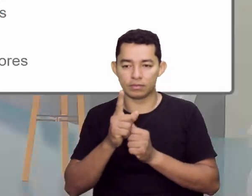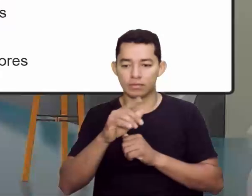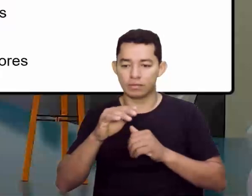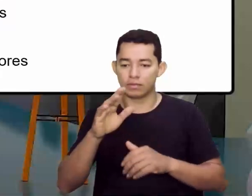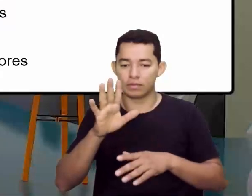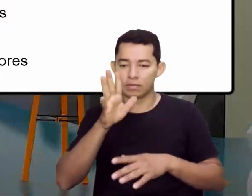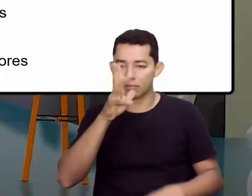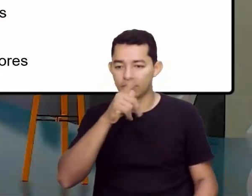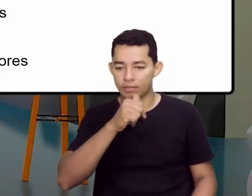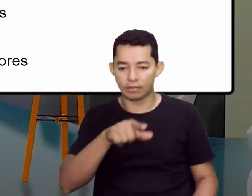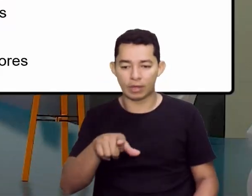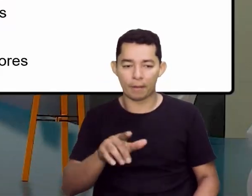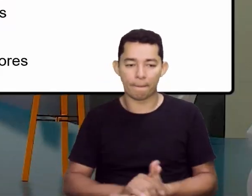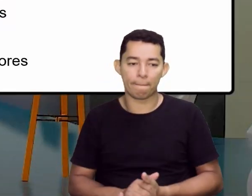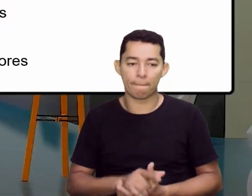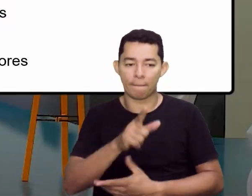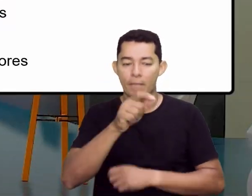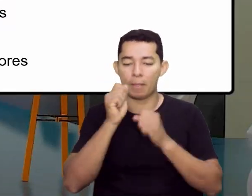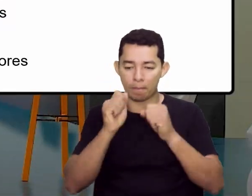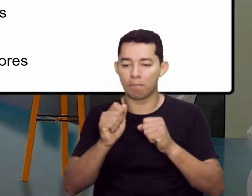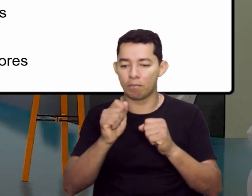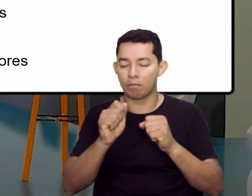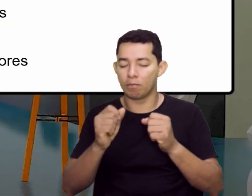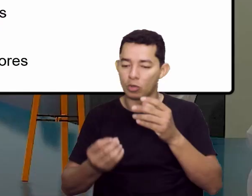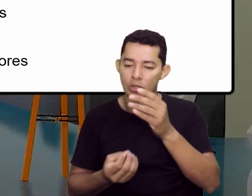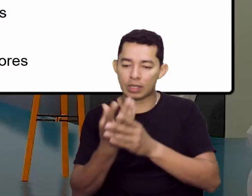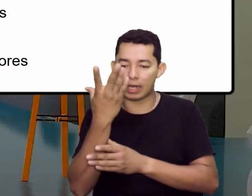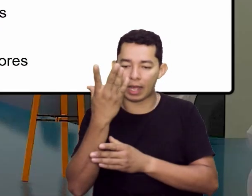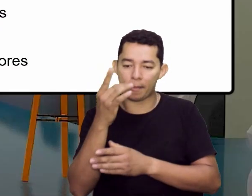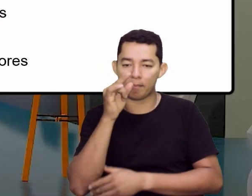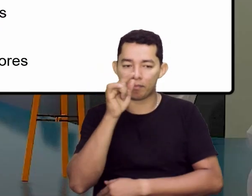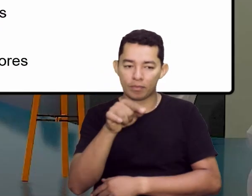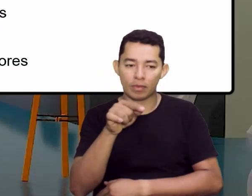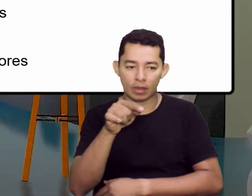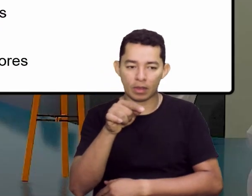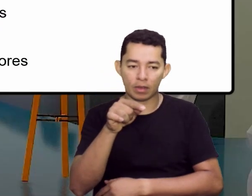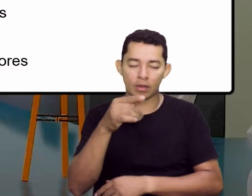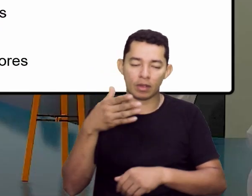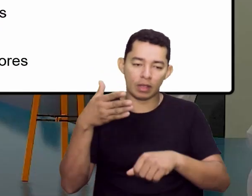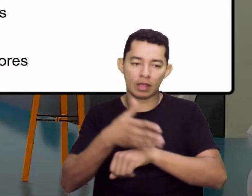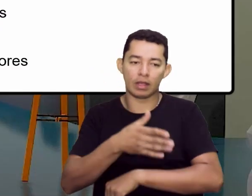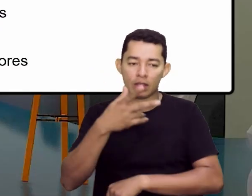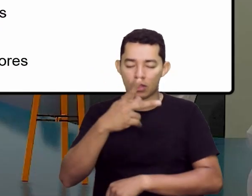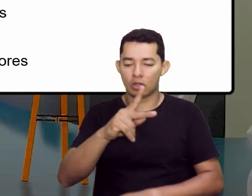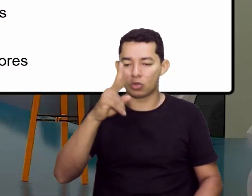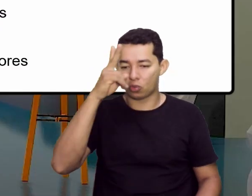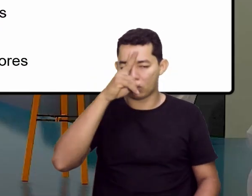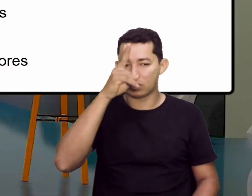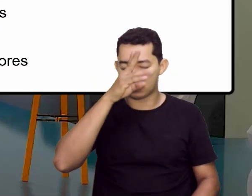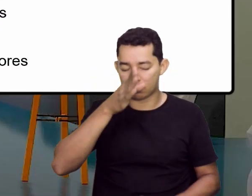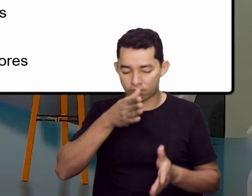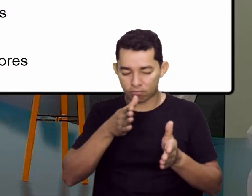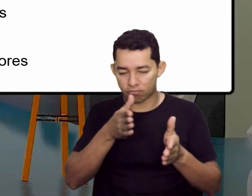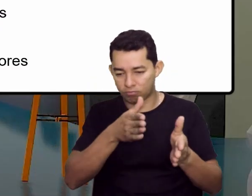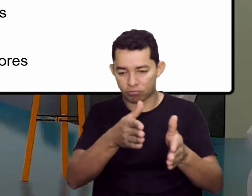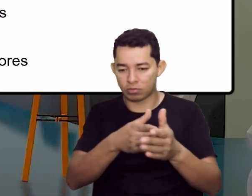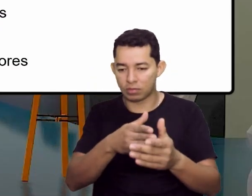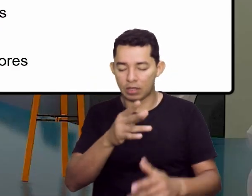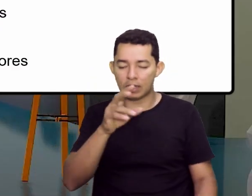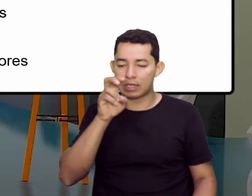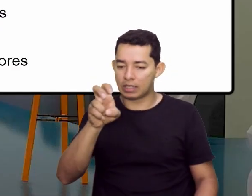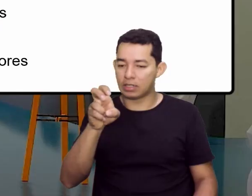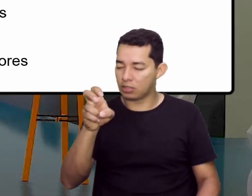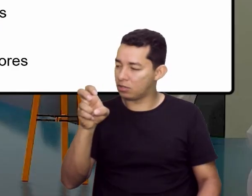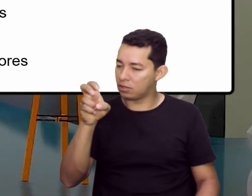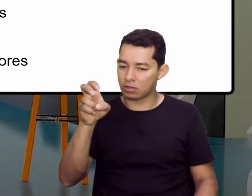Então, você também pode criar, você também pode inovar, você também pode entrar com sua história seguindo aqueles 5 passos que